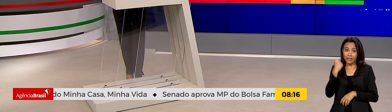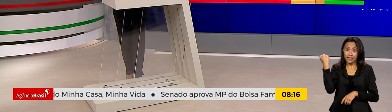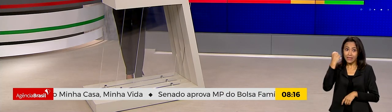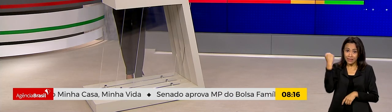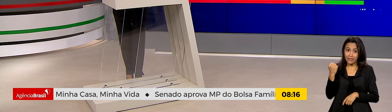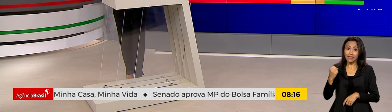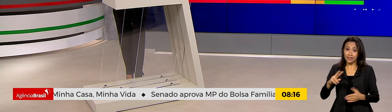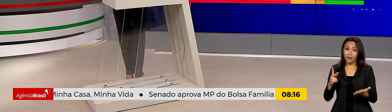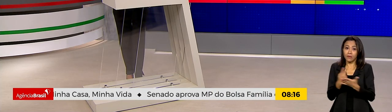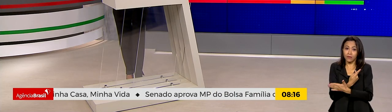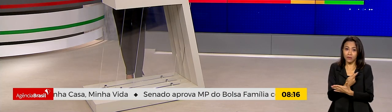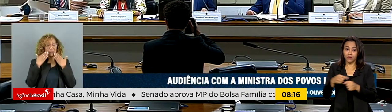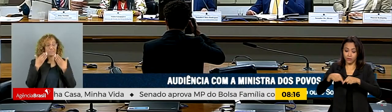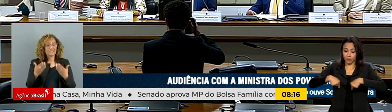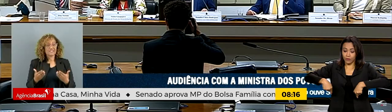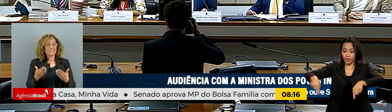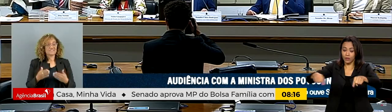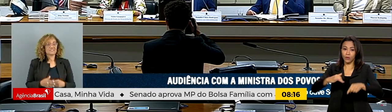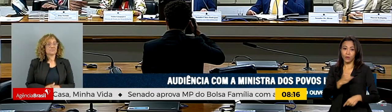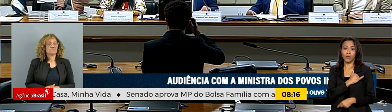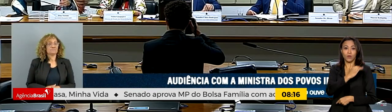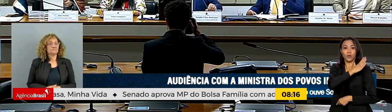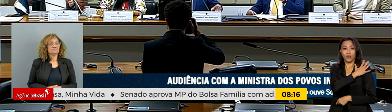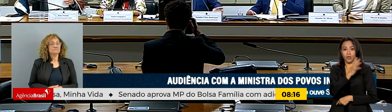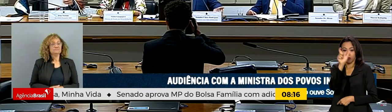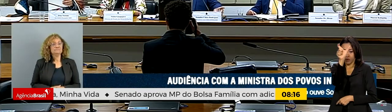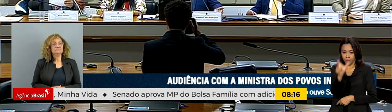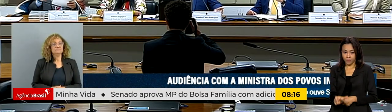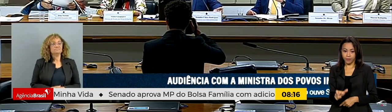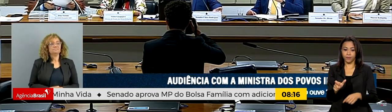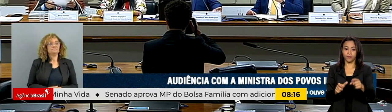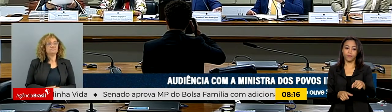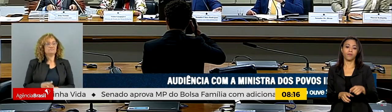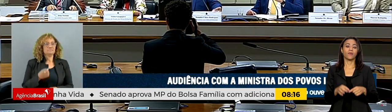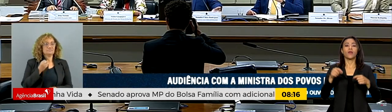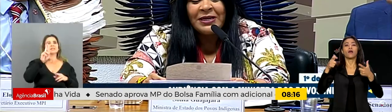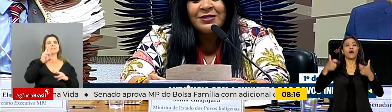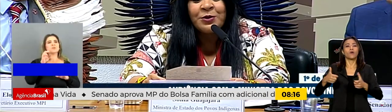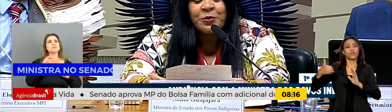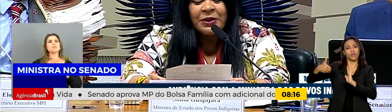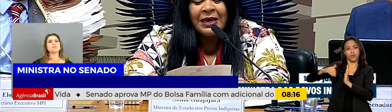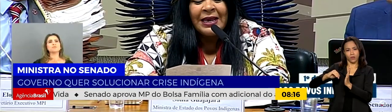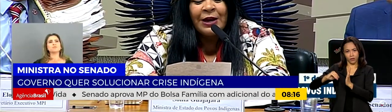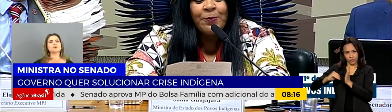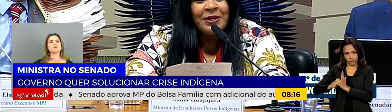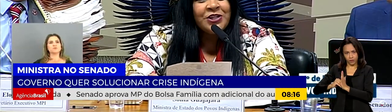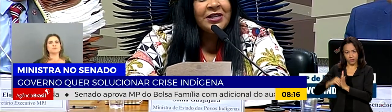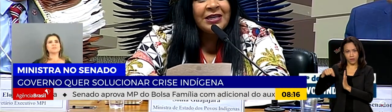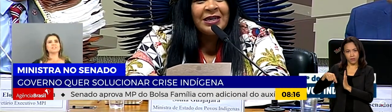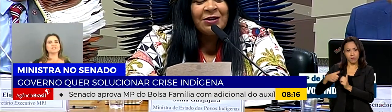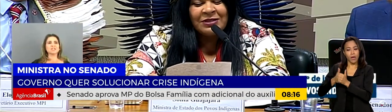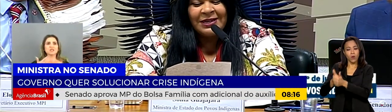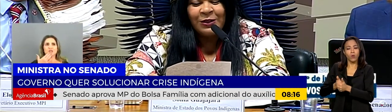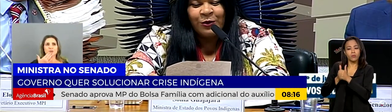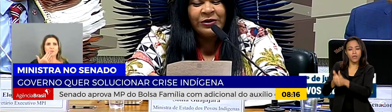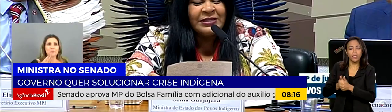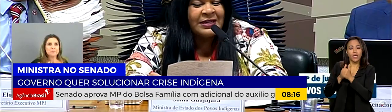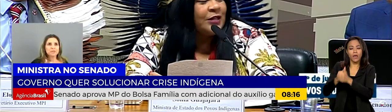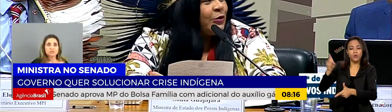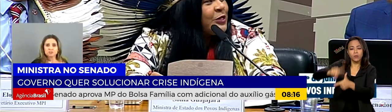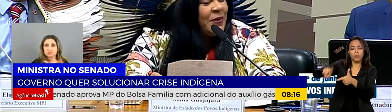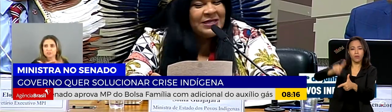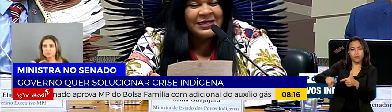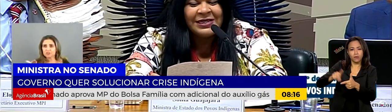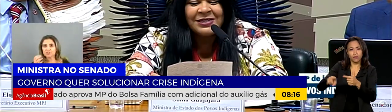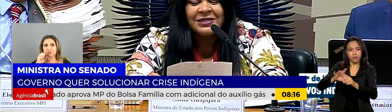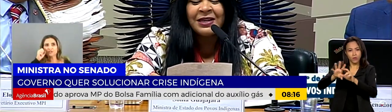no estado de Roraima. Na comissão temporária externa do Senado, criada para acompanhar a crise humanitária do povo